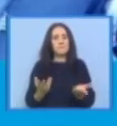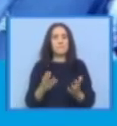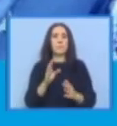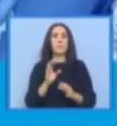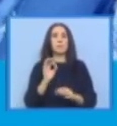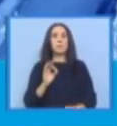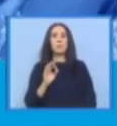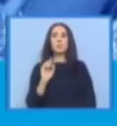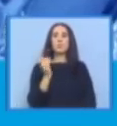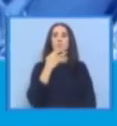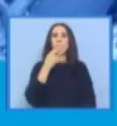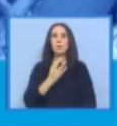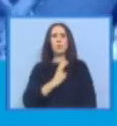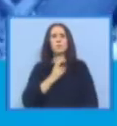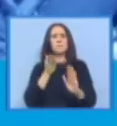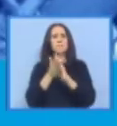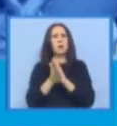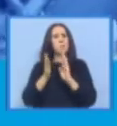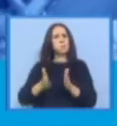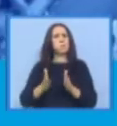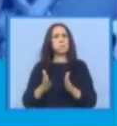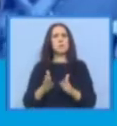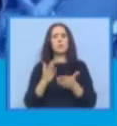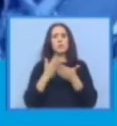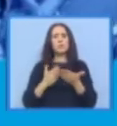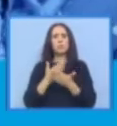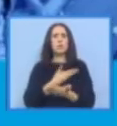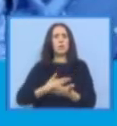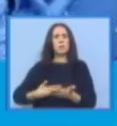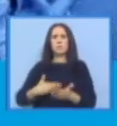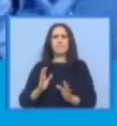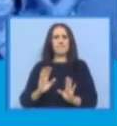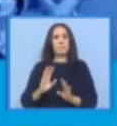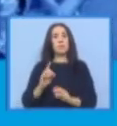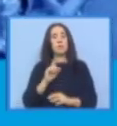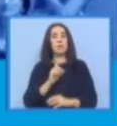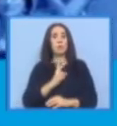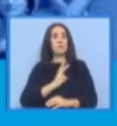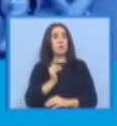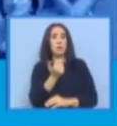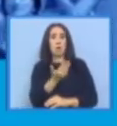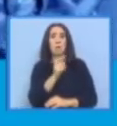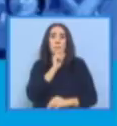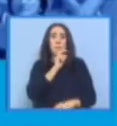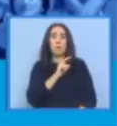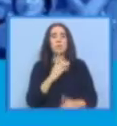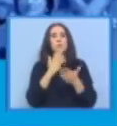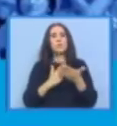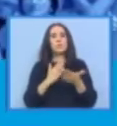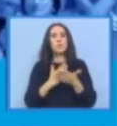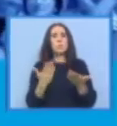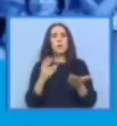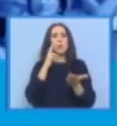nem todos têm que ir para uma universidade com estudos clássicos. Podem ir para universidades com estudos que não